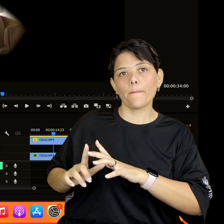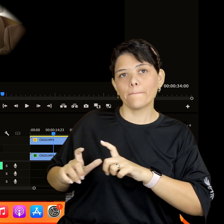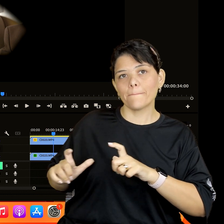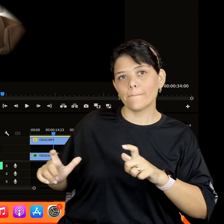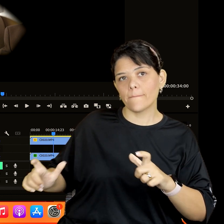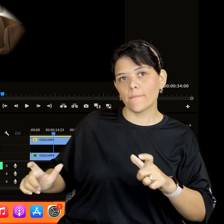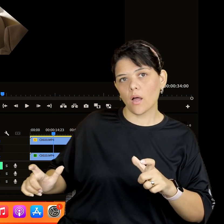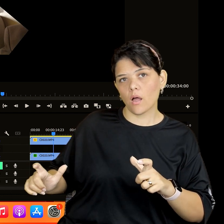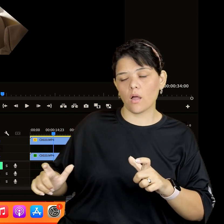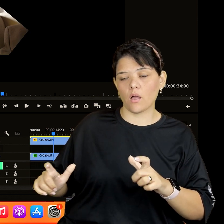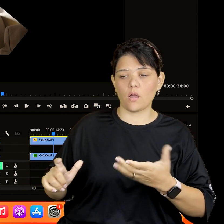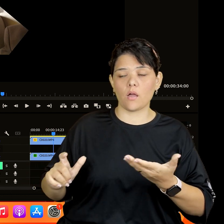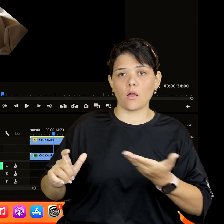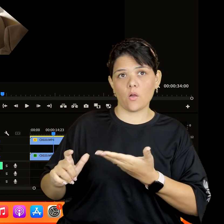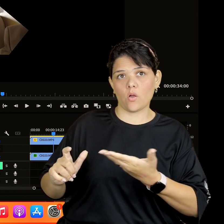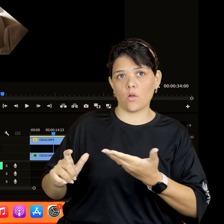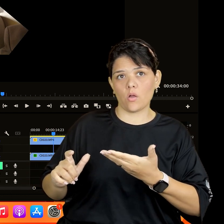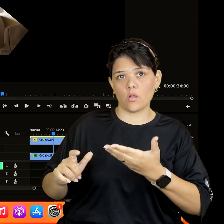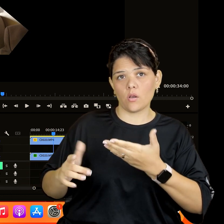mais marcada.